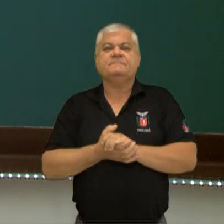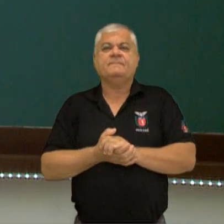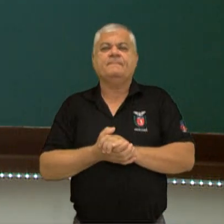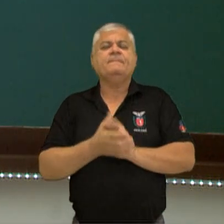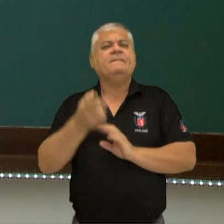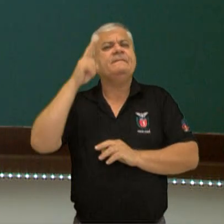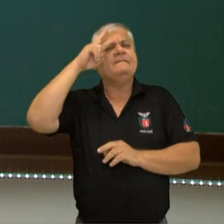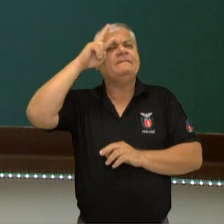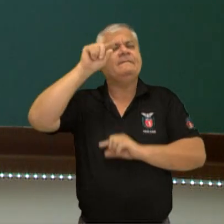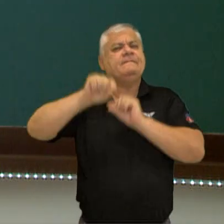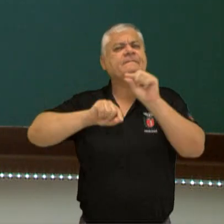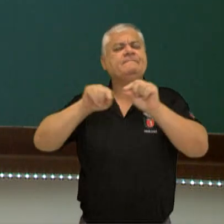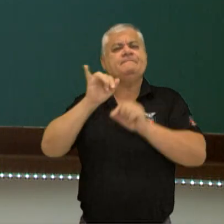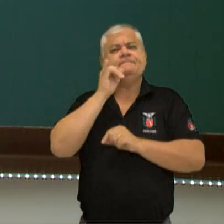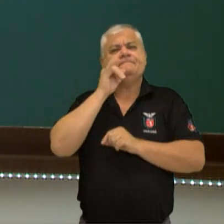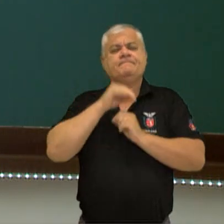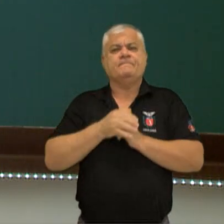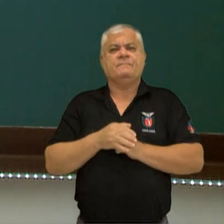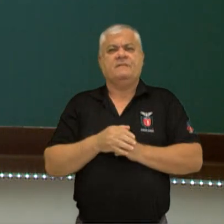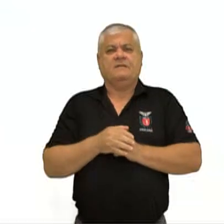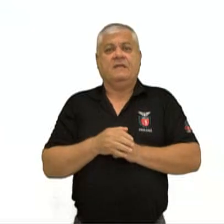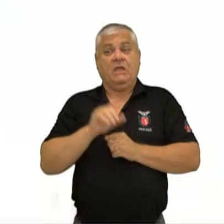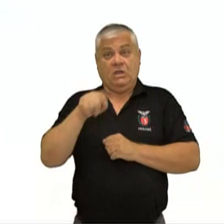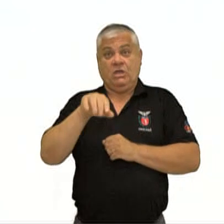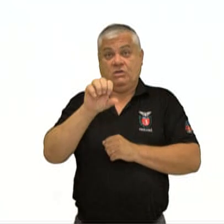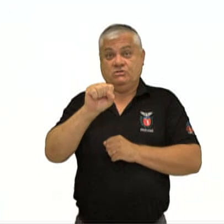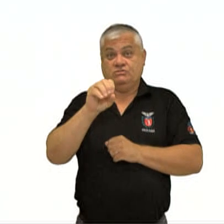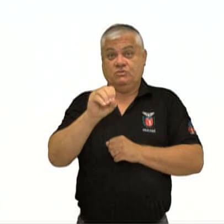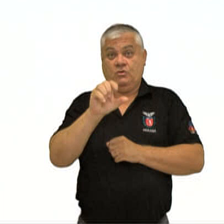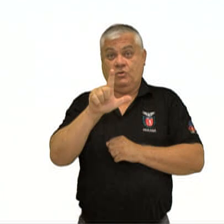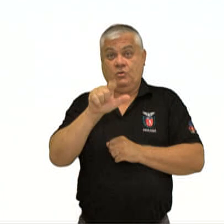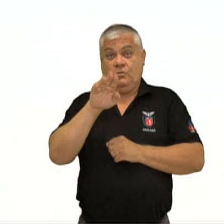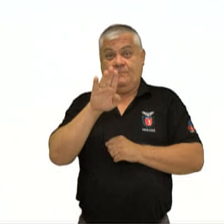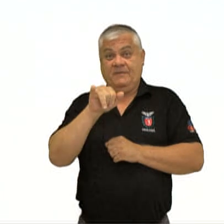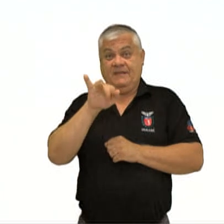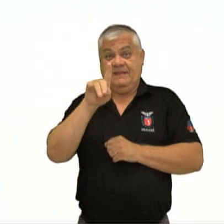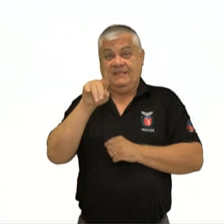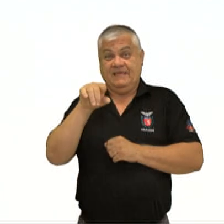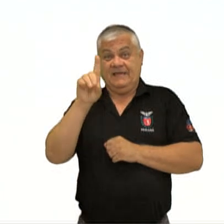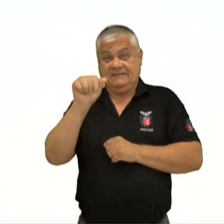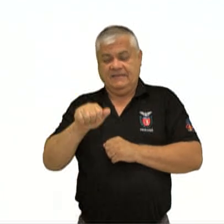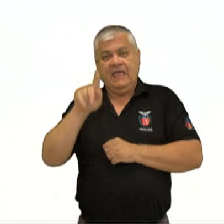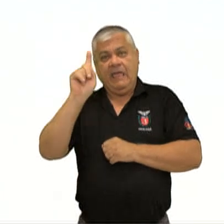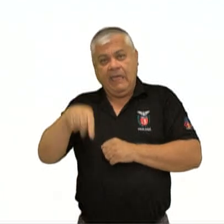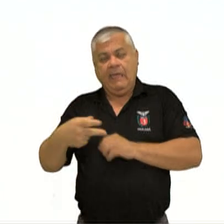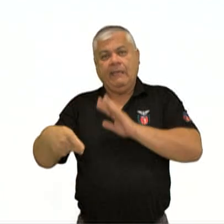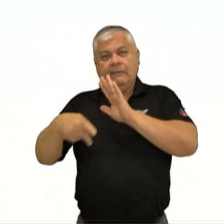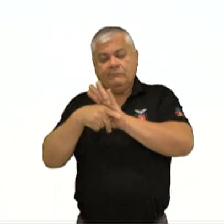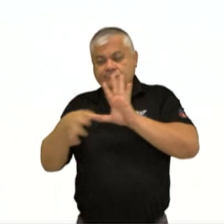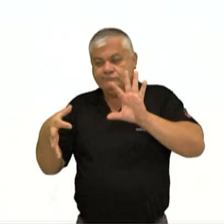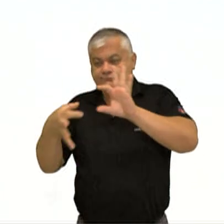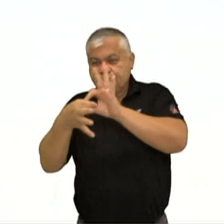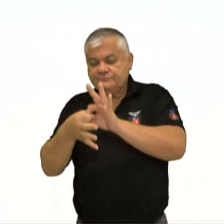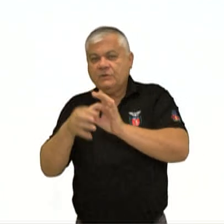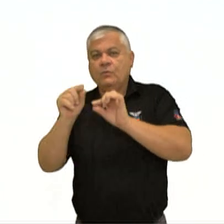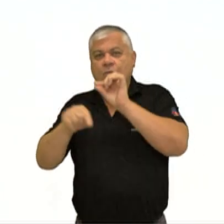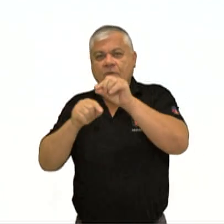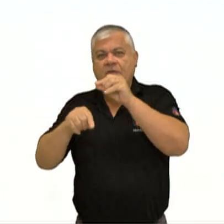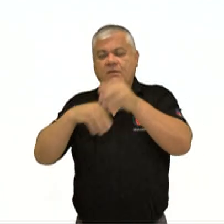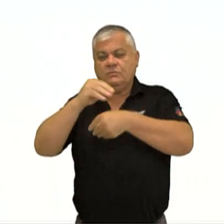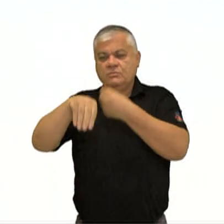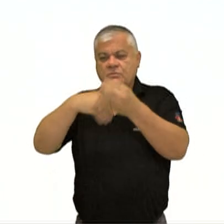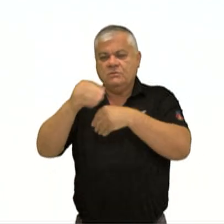lembrar um pouquinho, solubilidade é uma propriedade física da matéria e está relacionada com a capacidade do